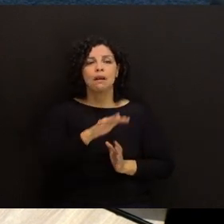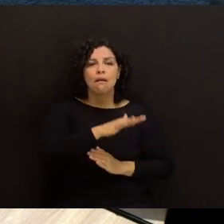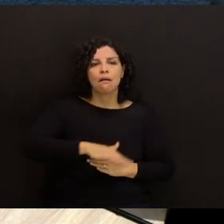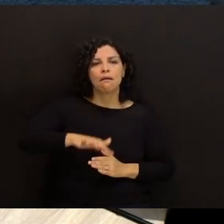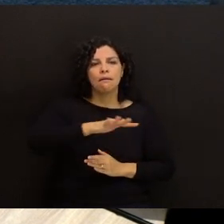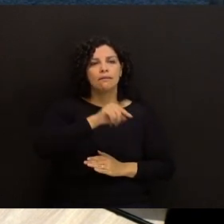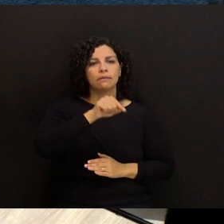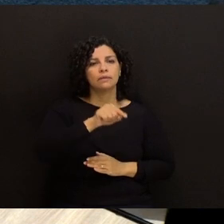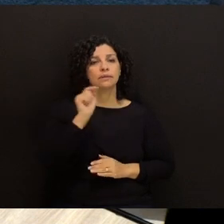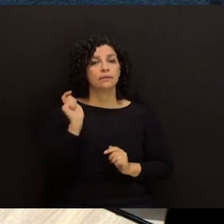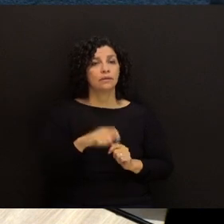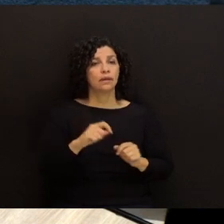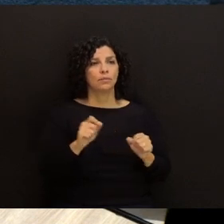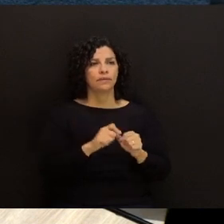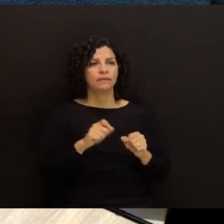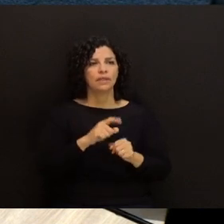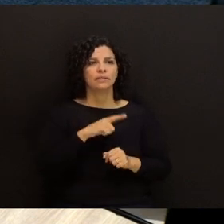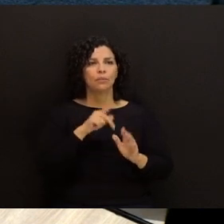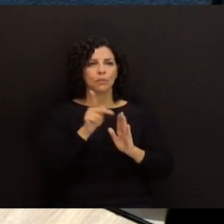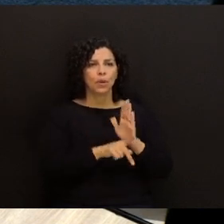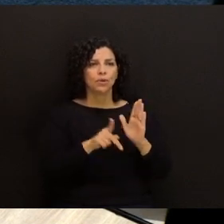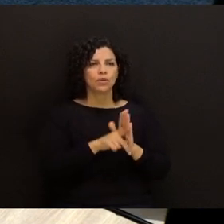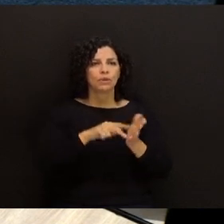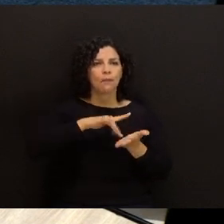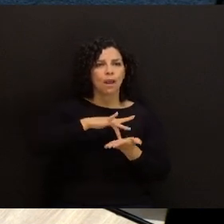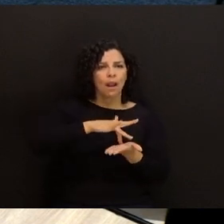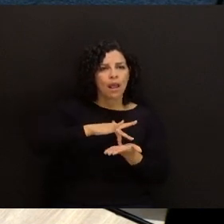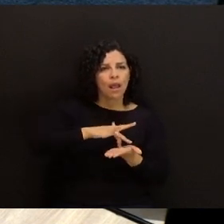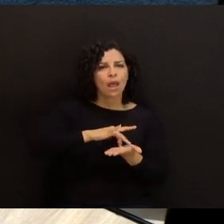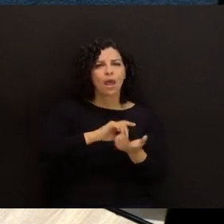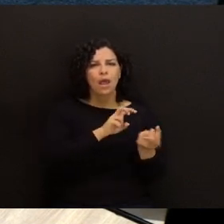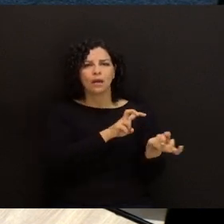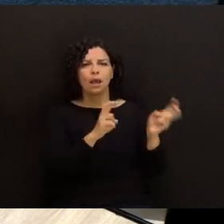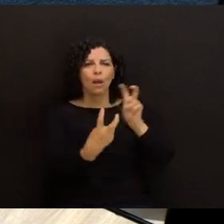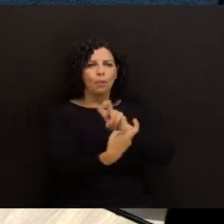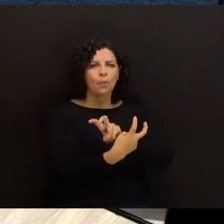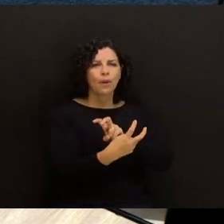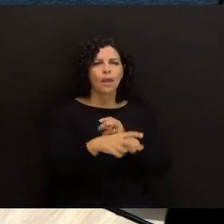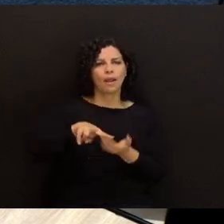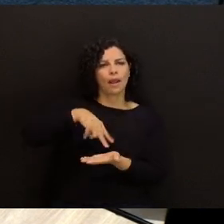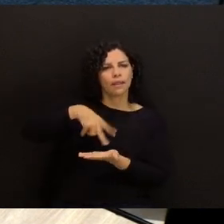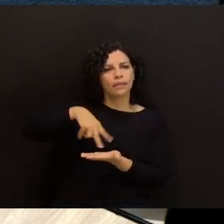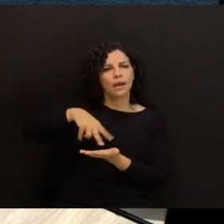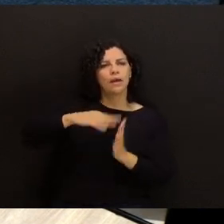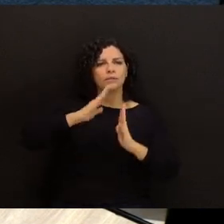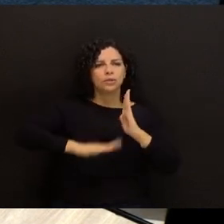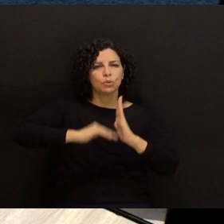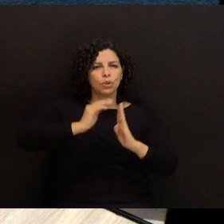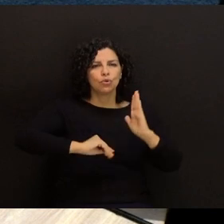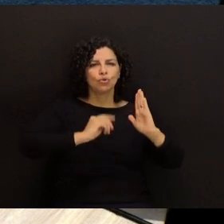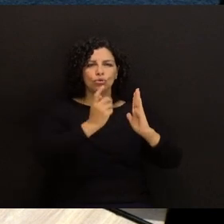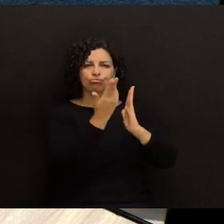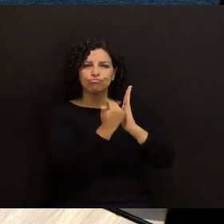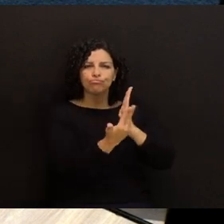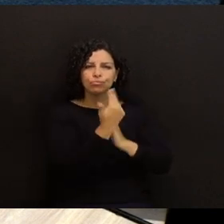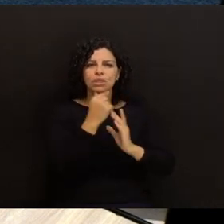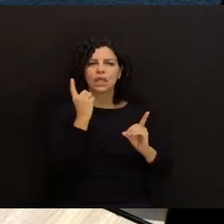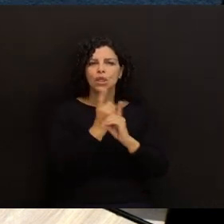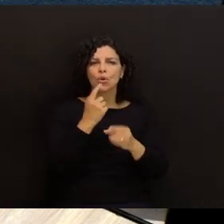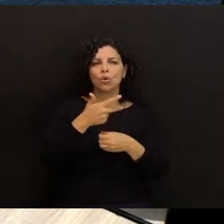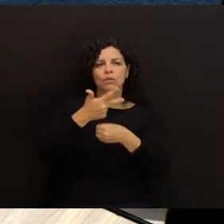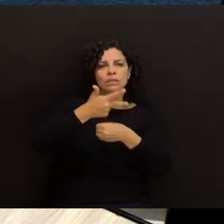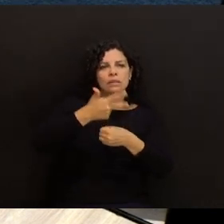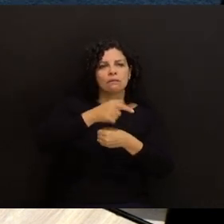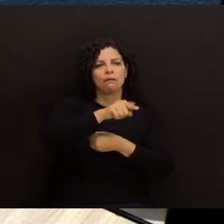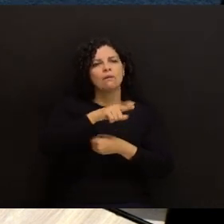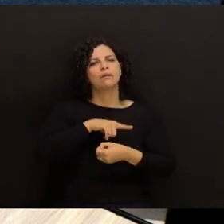onde logo logo teremos ali projeto de balé capoeira de jazz pintura na tela encontro da terceira idade